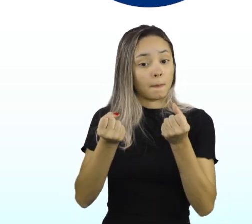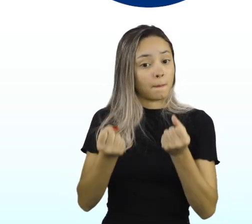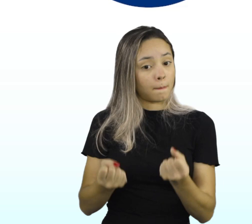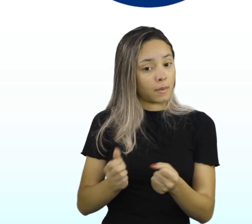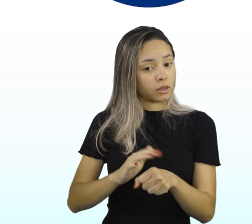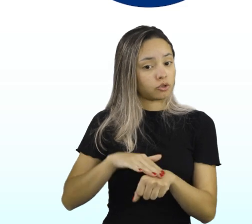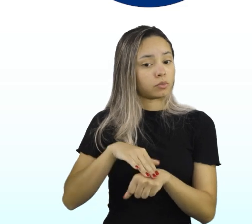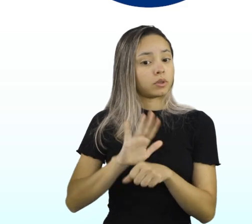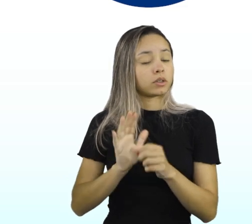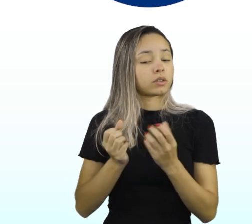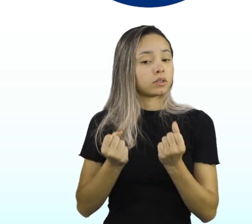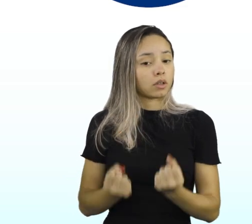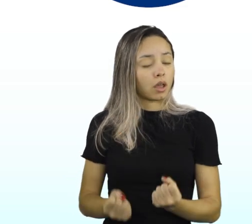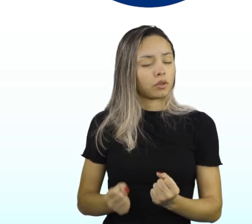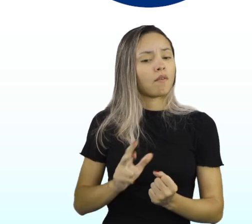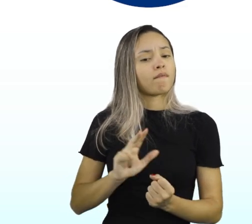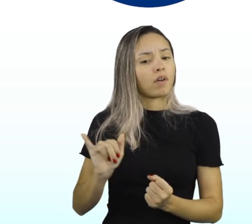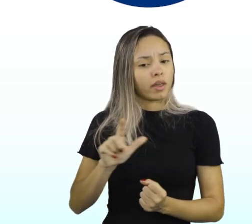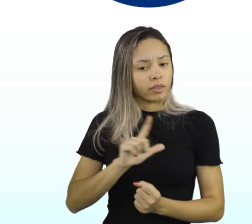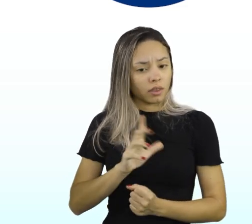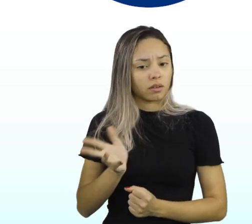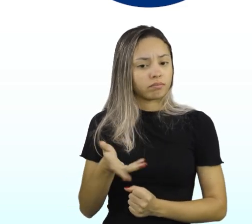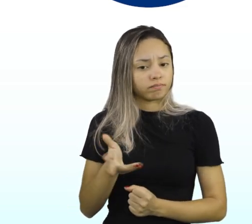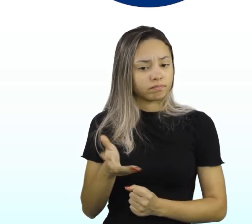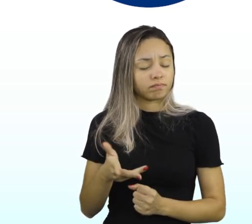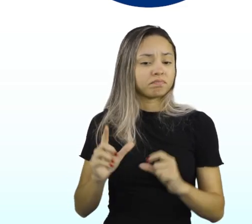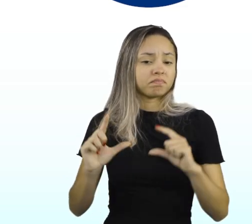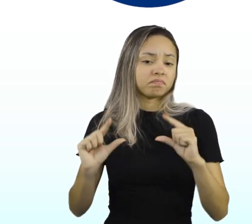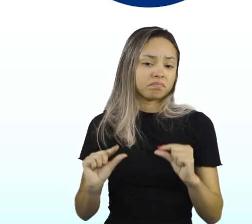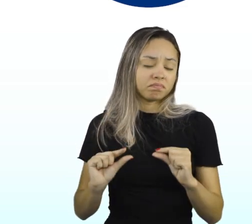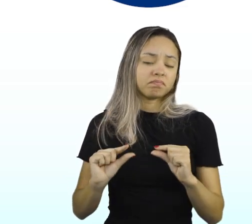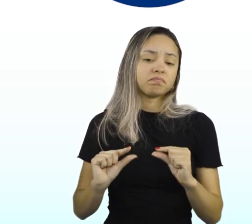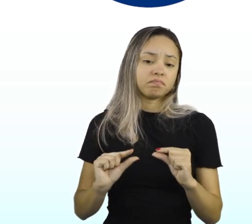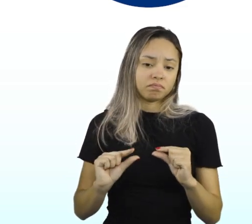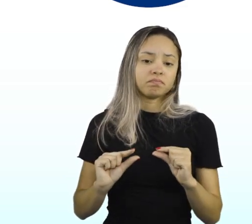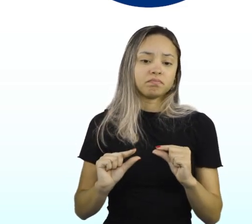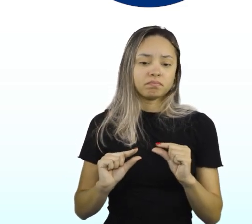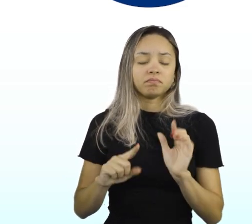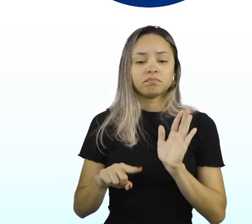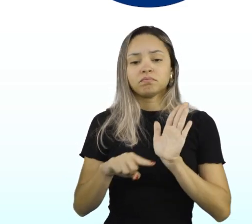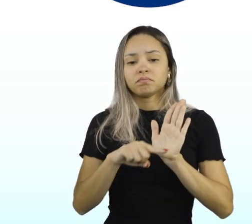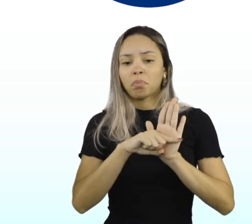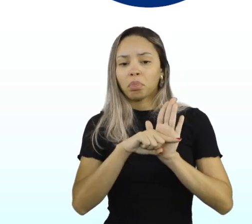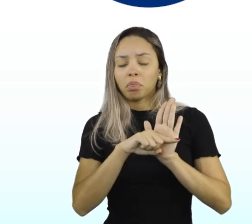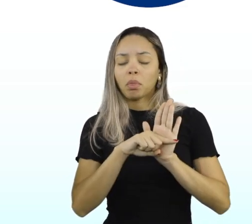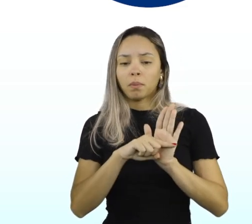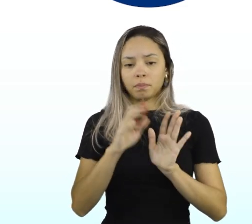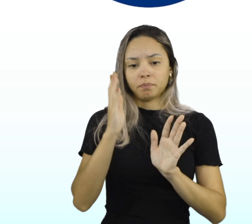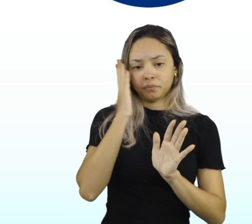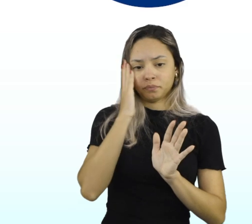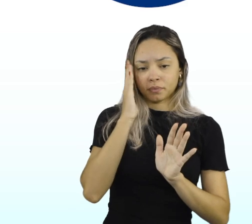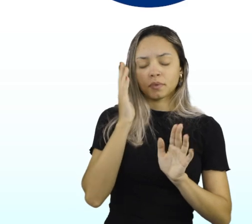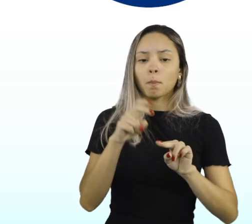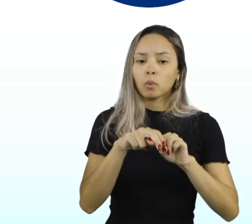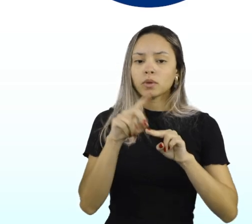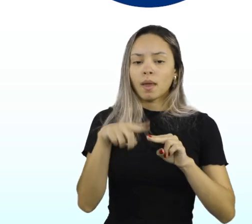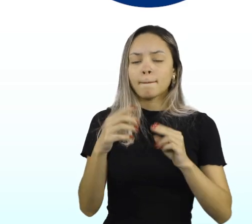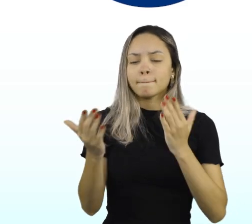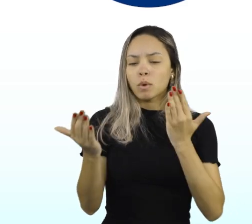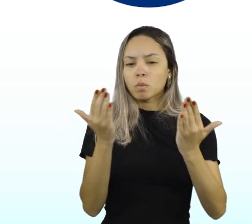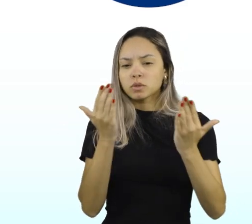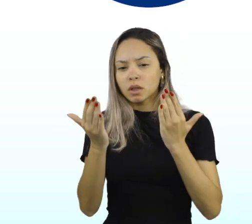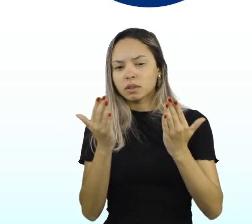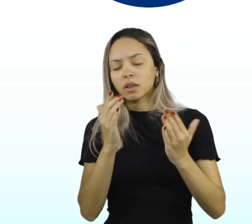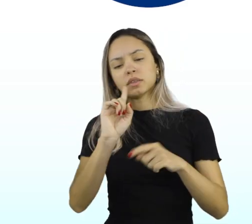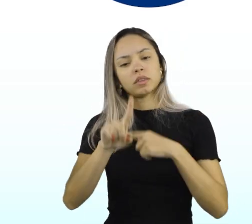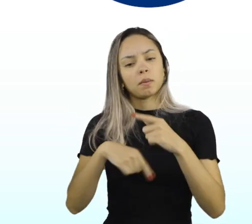vai ter é uma aceleração reduzida pela metade. E essa é a proporcionalidade. Eu gostaria que depois você